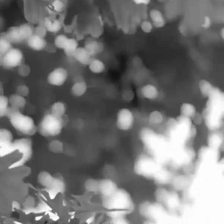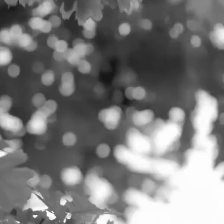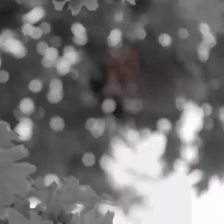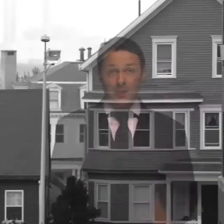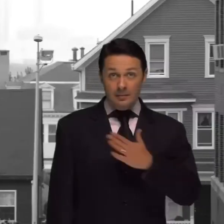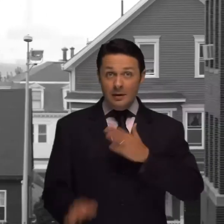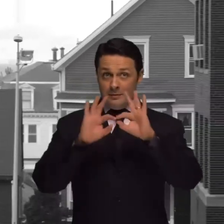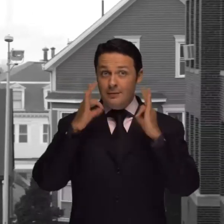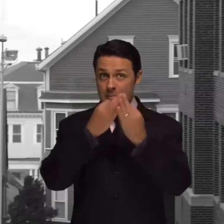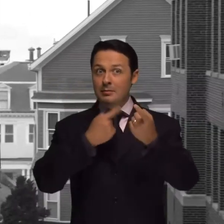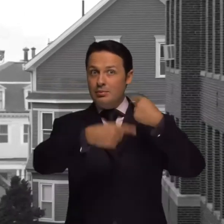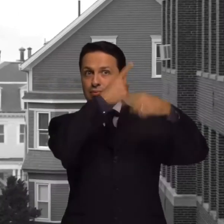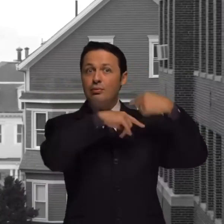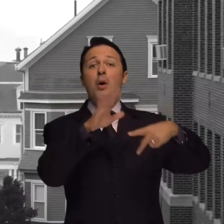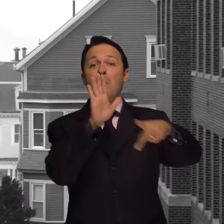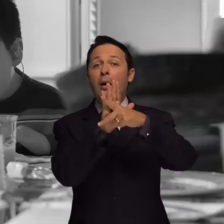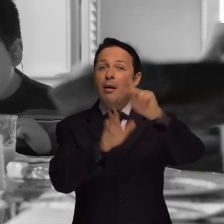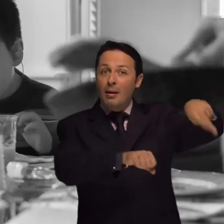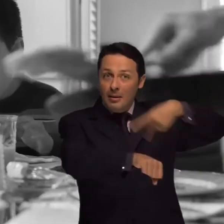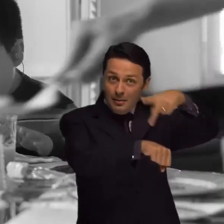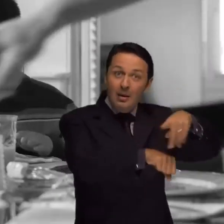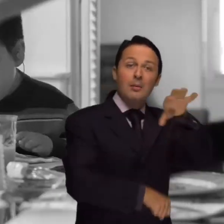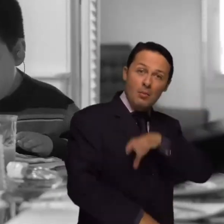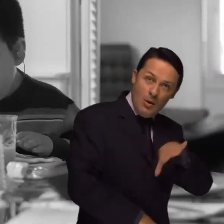Fui criado perto de New Bedford, Massachusetts.